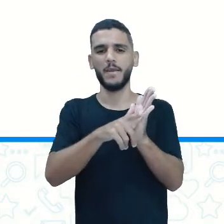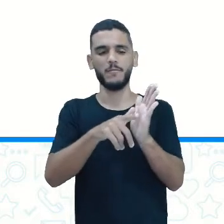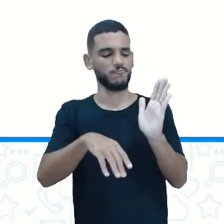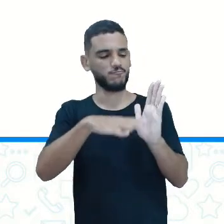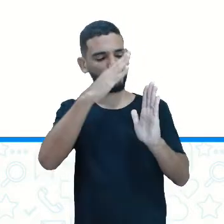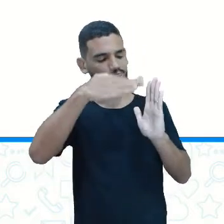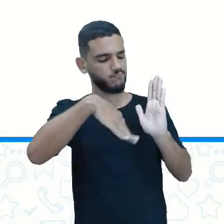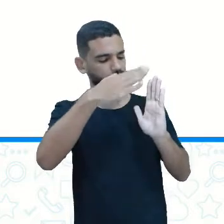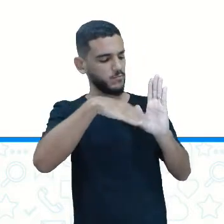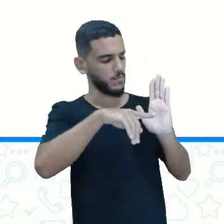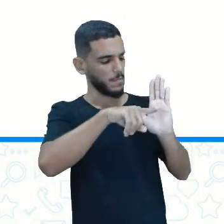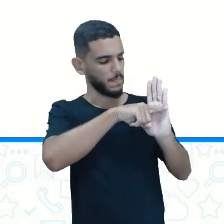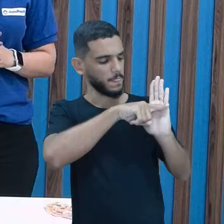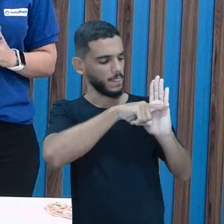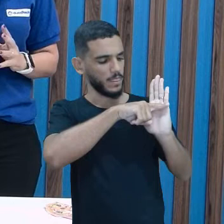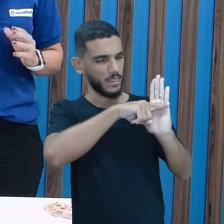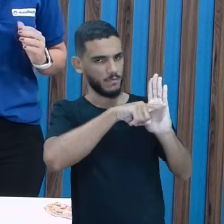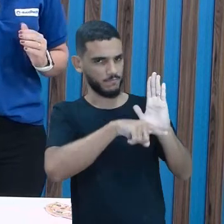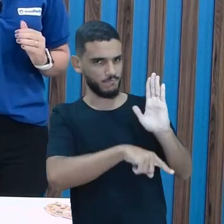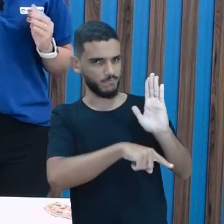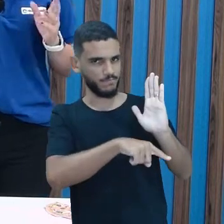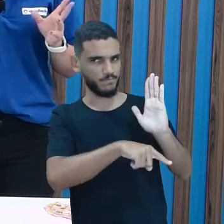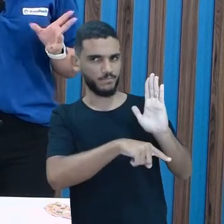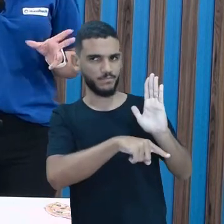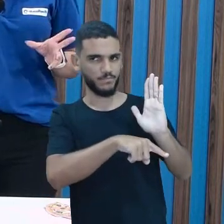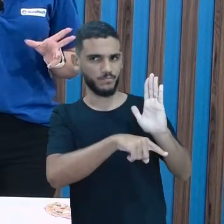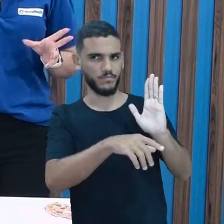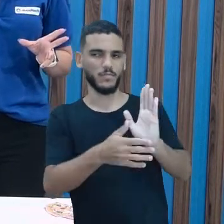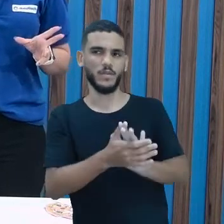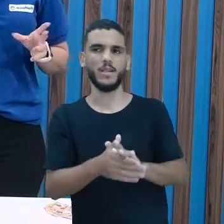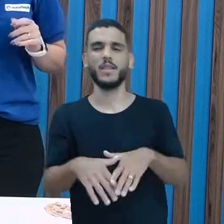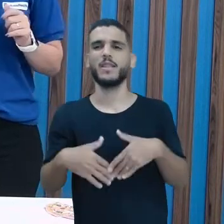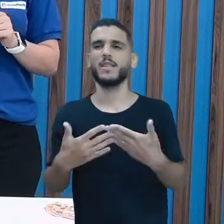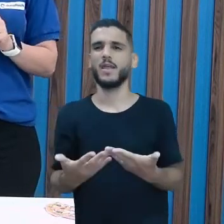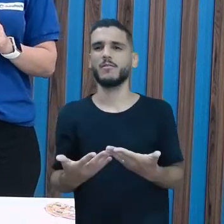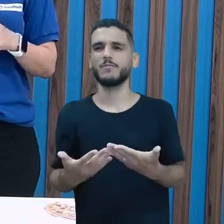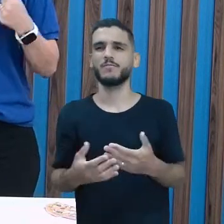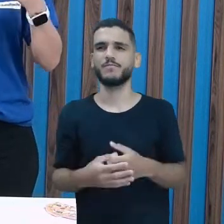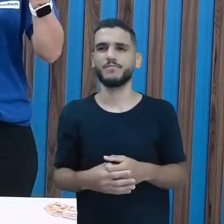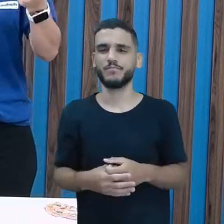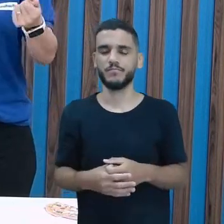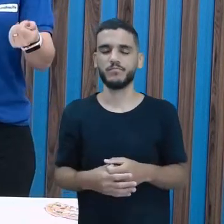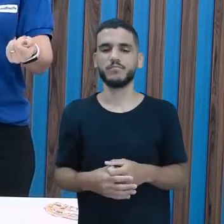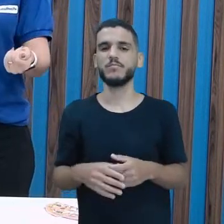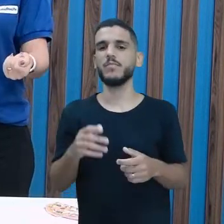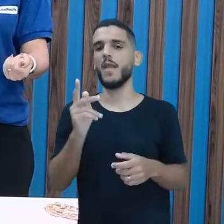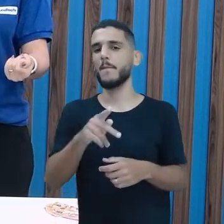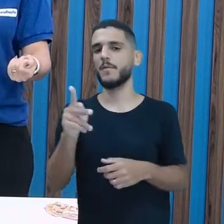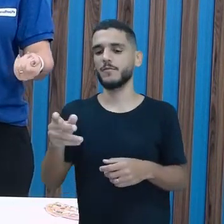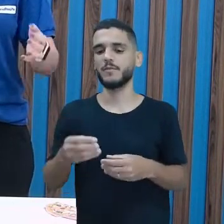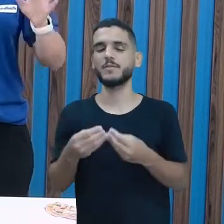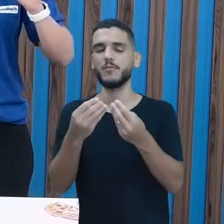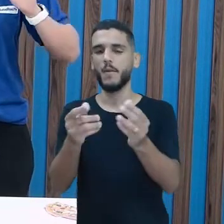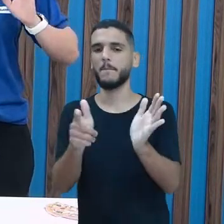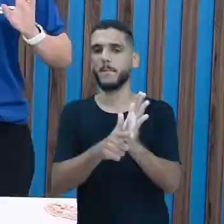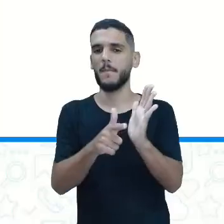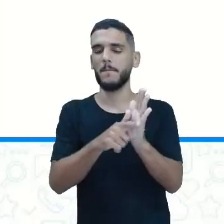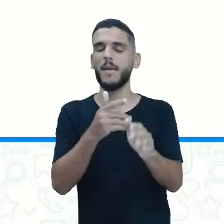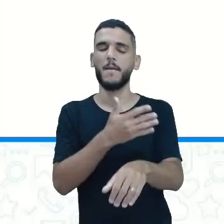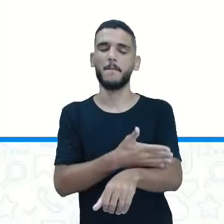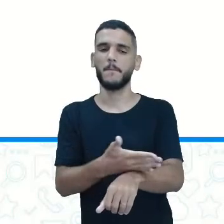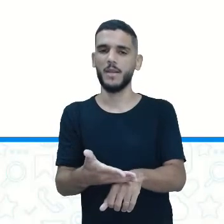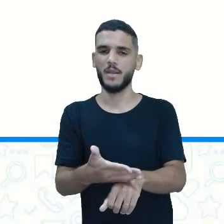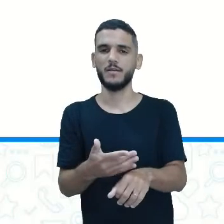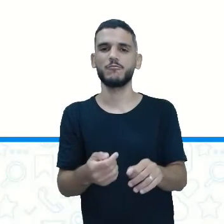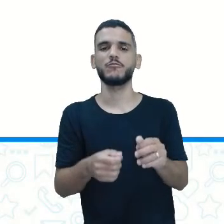atividade. Qual criança não atendeu ao comando? A professora entregou uma folha em branco e disse: